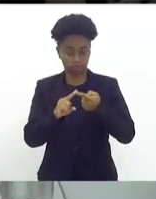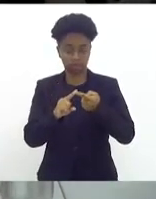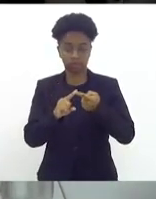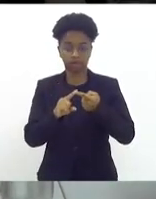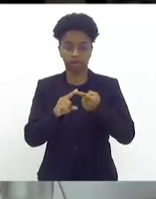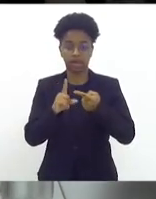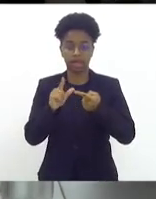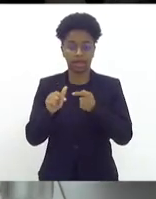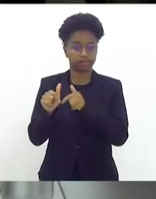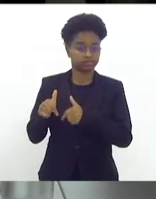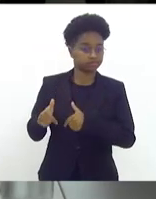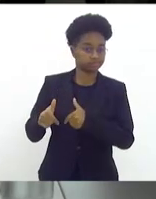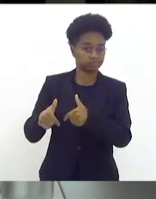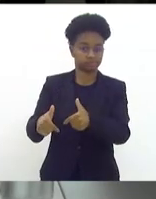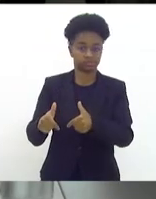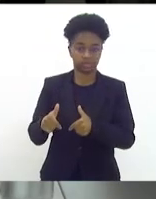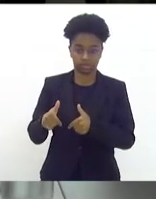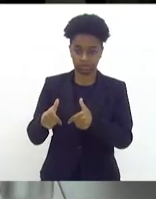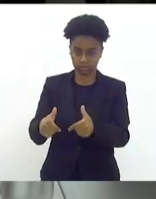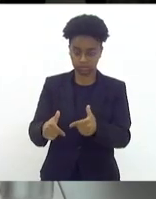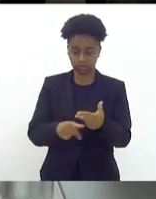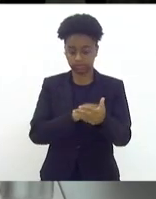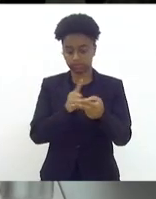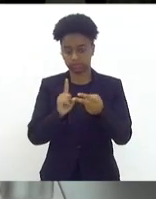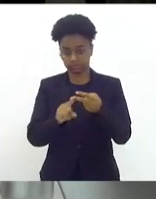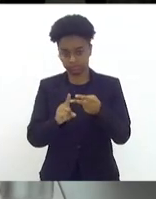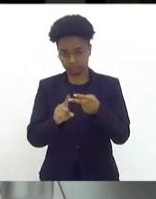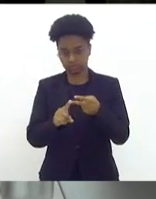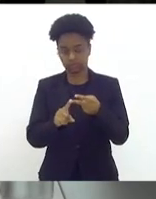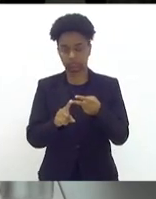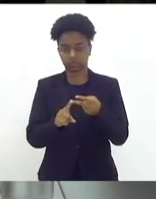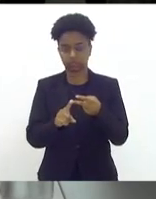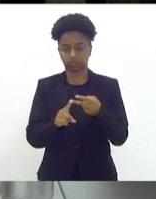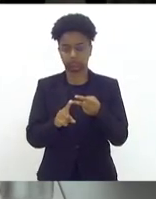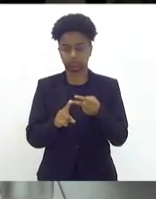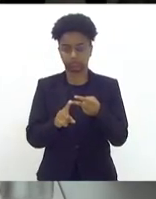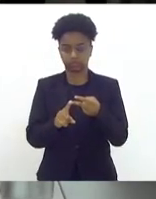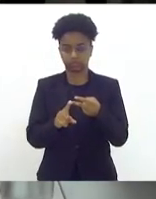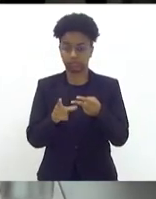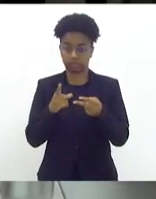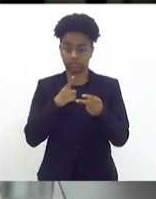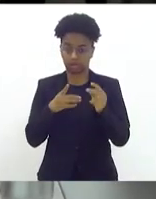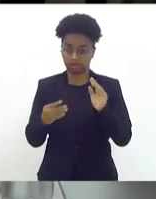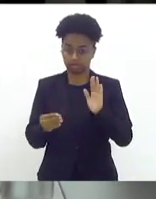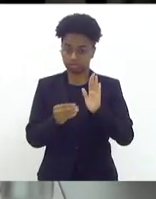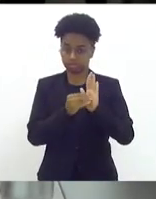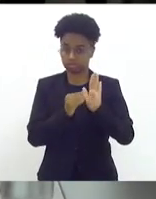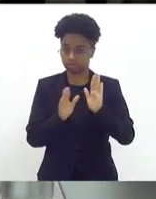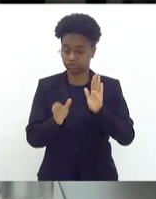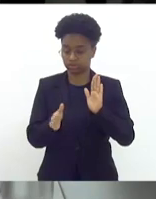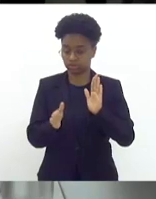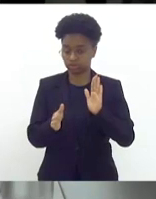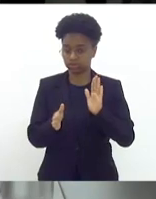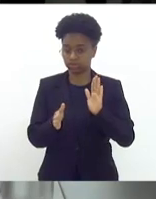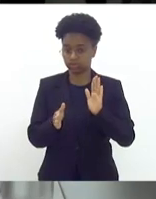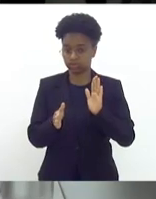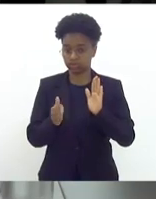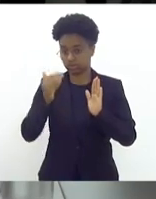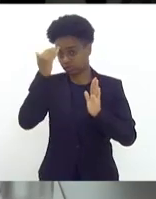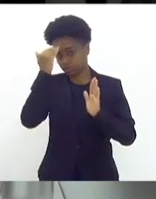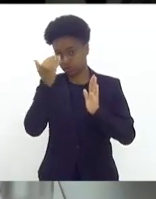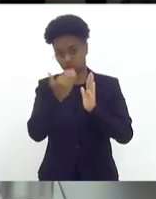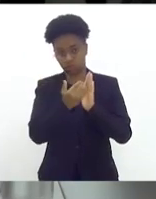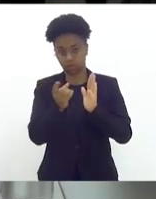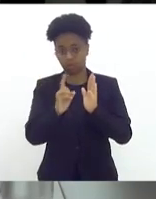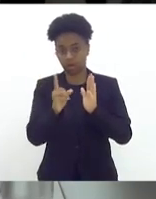de iniciativa. E dois, como está aqui explicitado, não cumpriu o